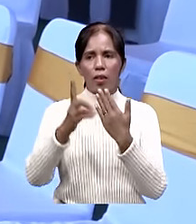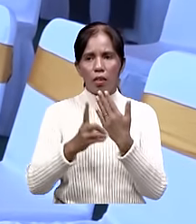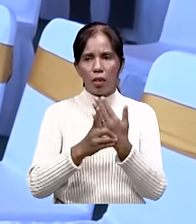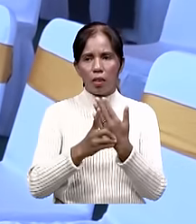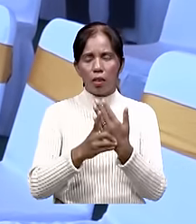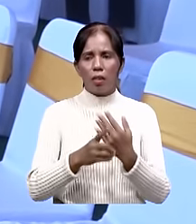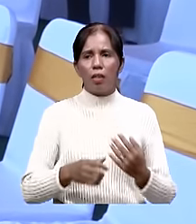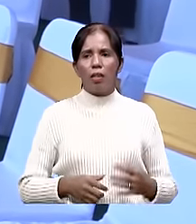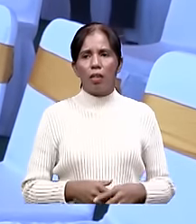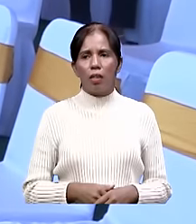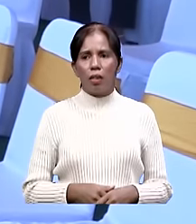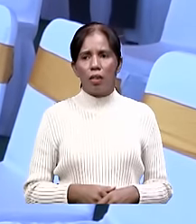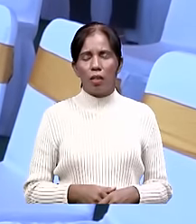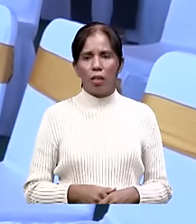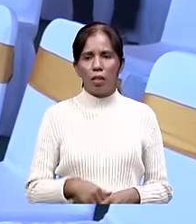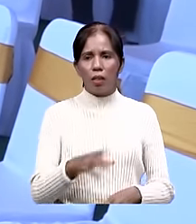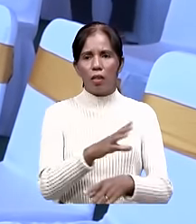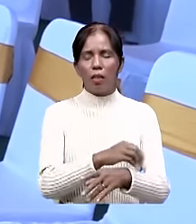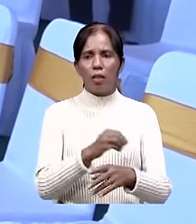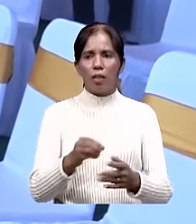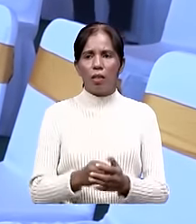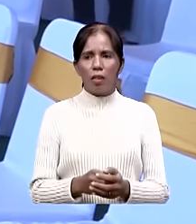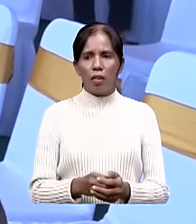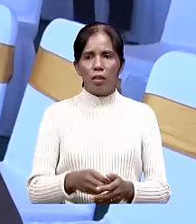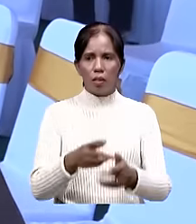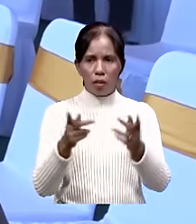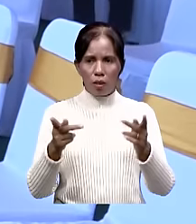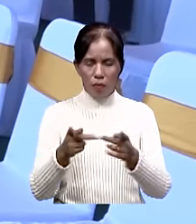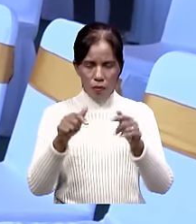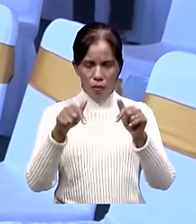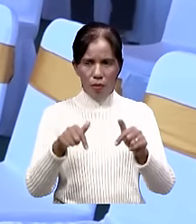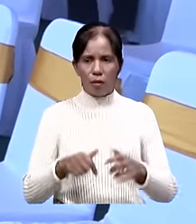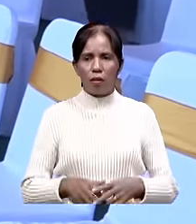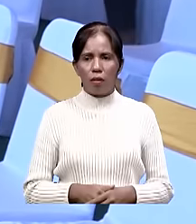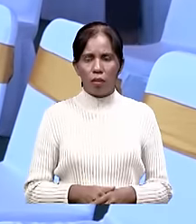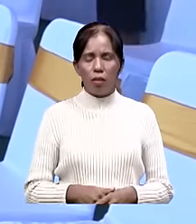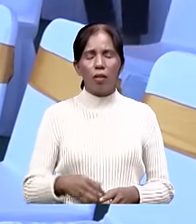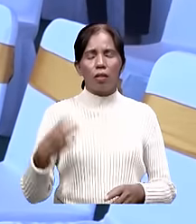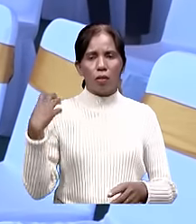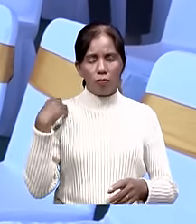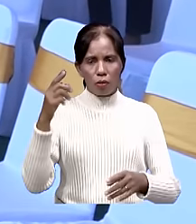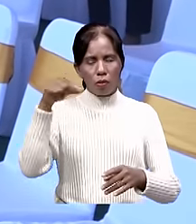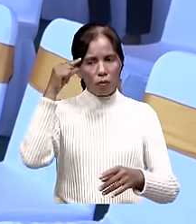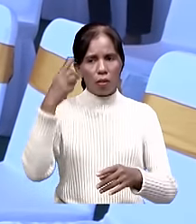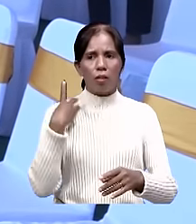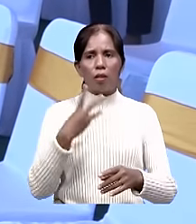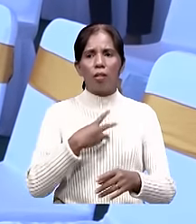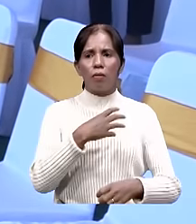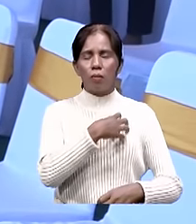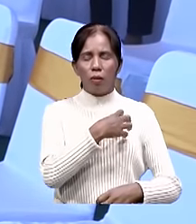lah 75 ya ne ya baik ya palas gubernur. Ami polis